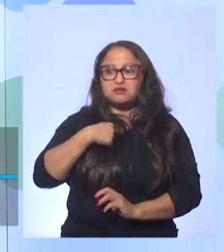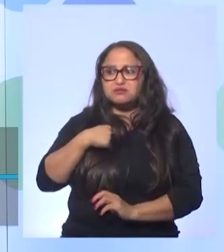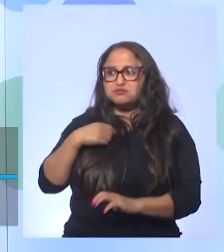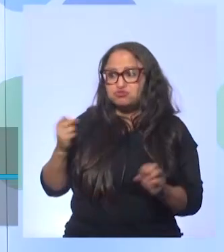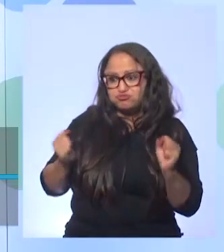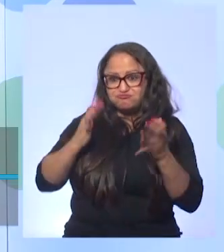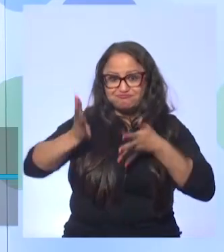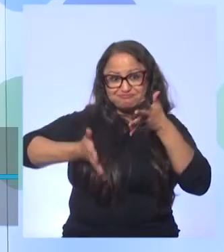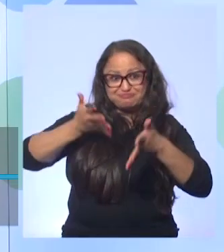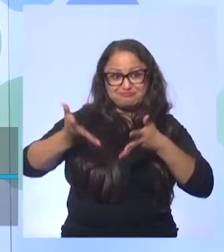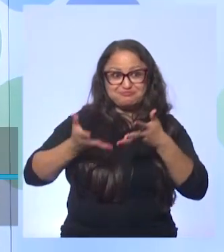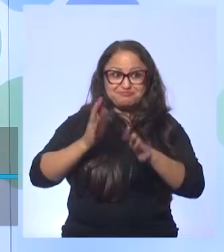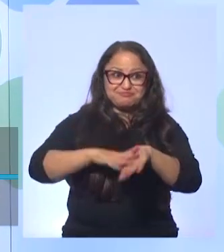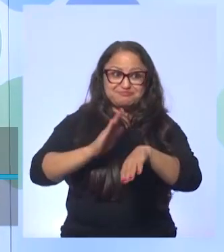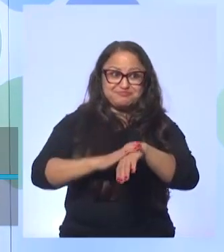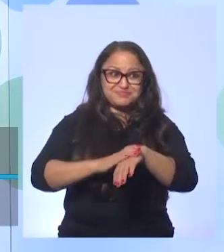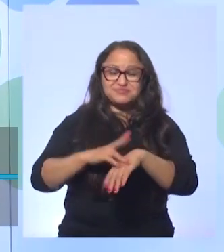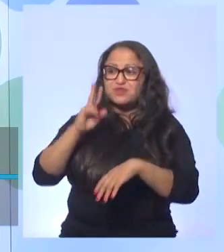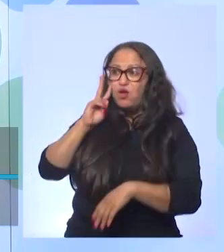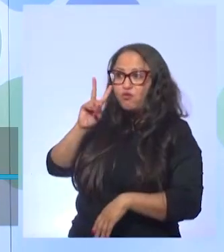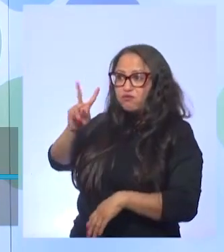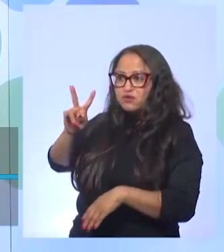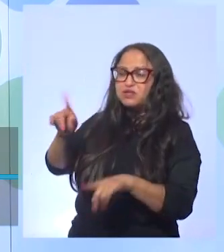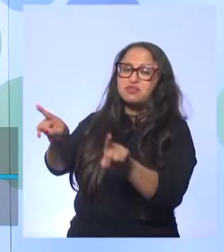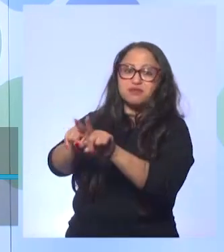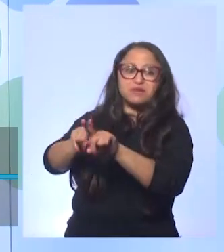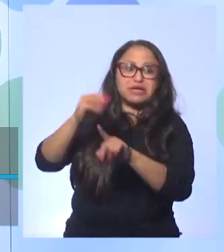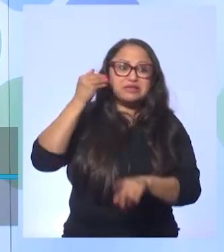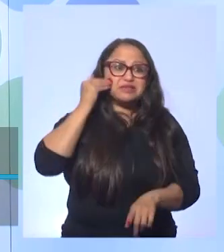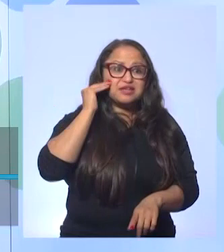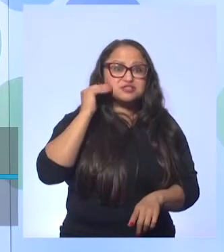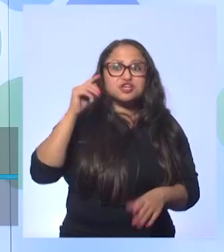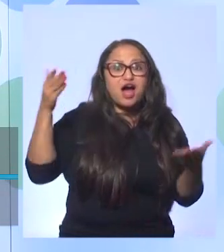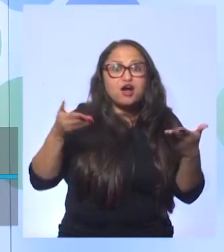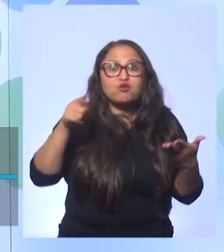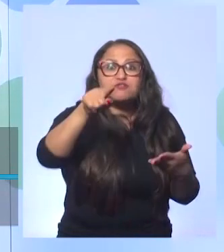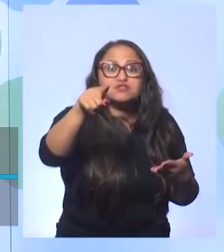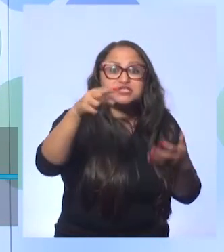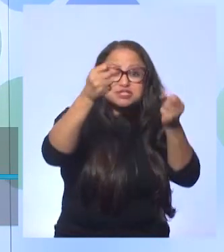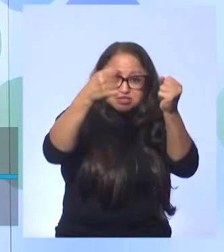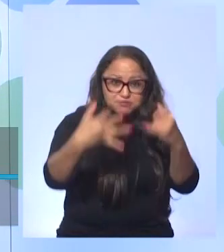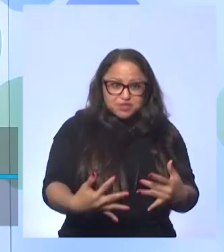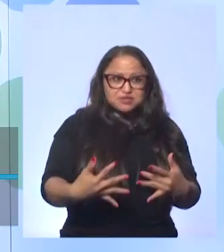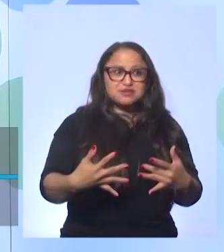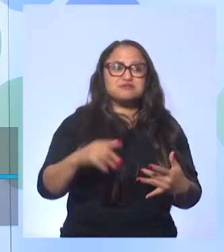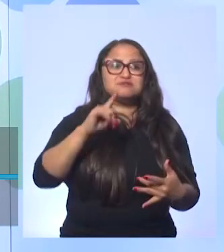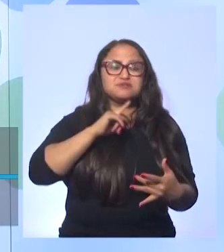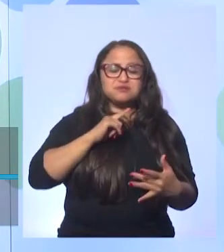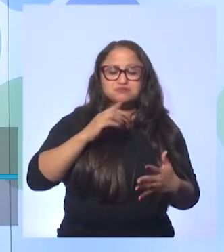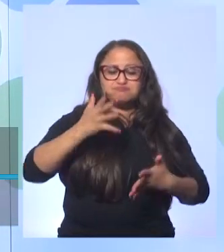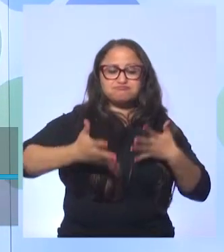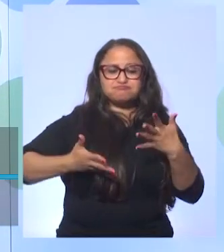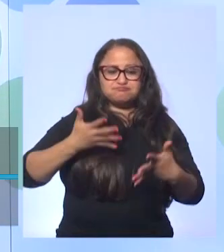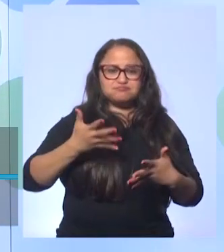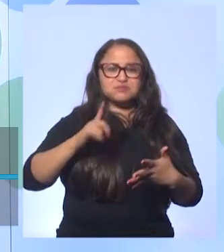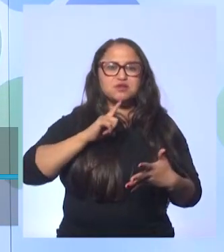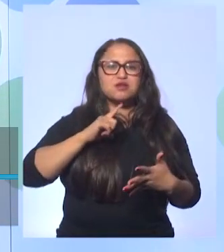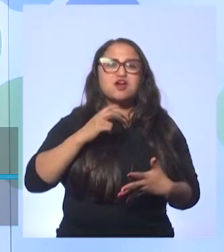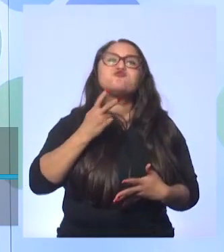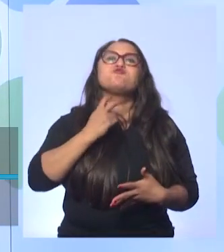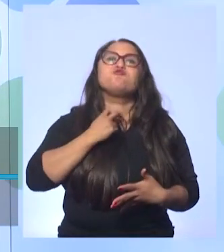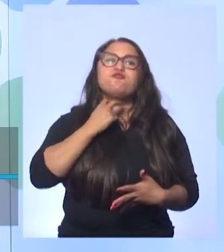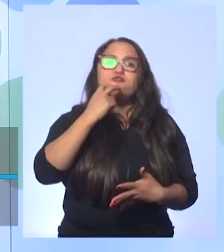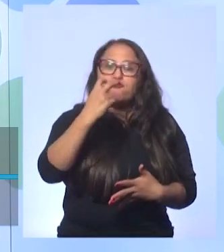mexendo as mãos, estou falando com vocês, o olhar colabora, você explicando agora para a gente, você mexe as mãos, mexe os braços, o tom de voz,